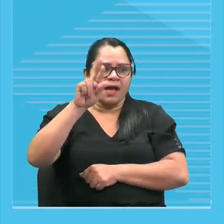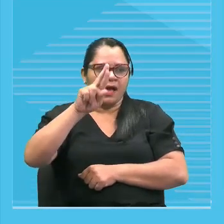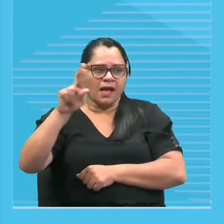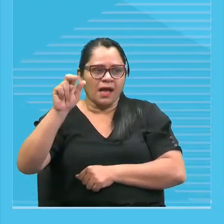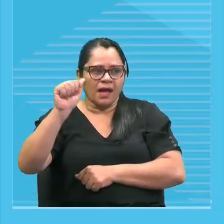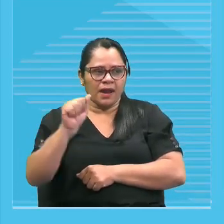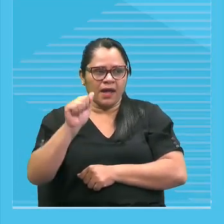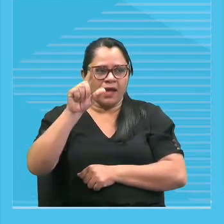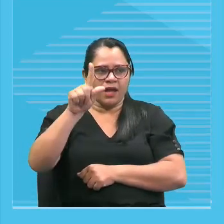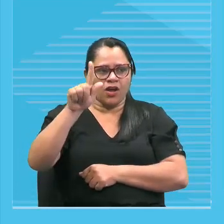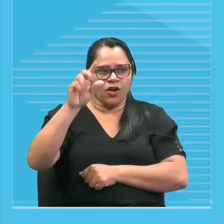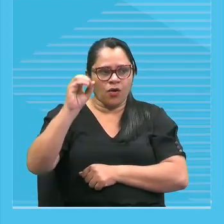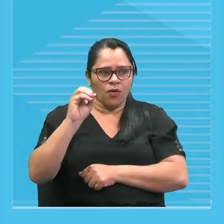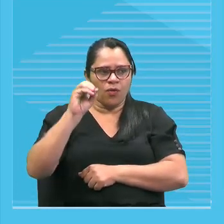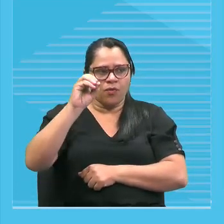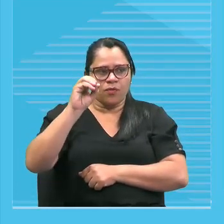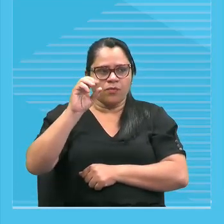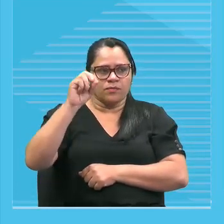Goya